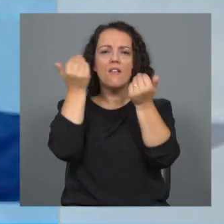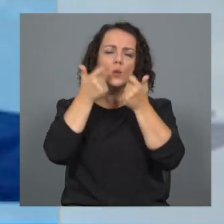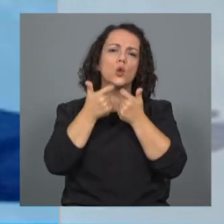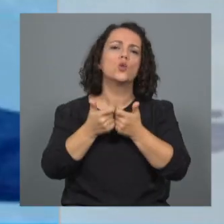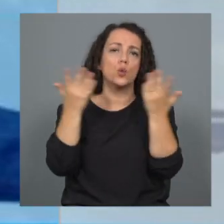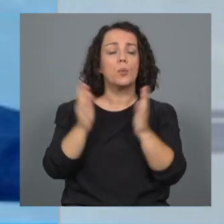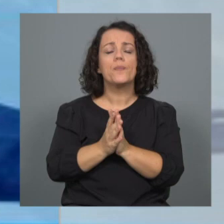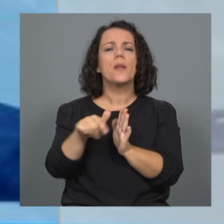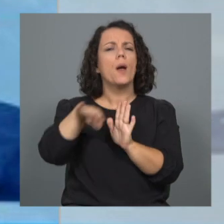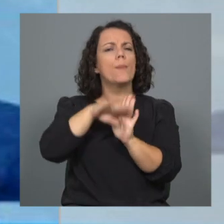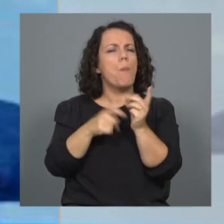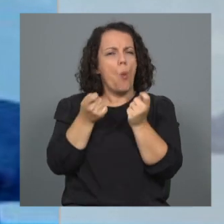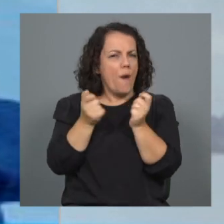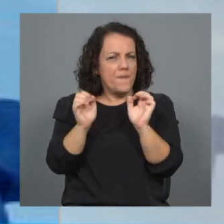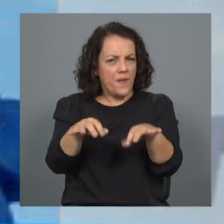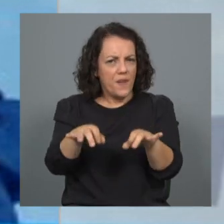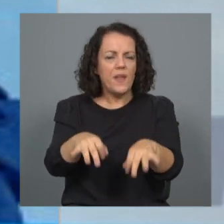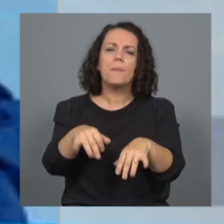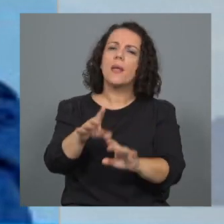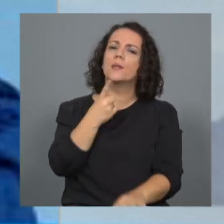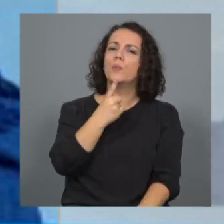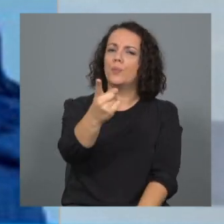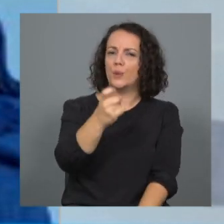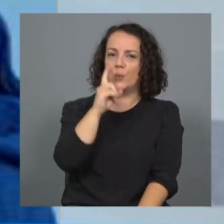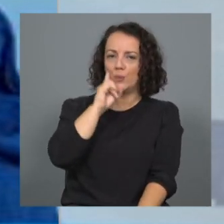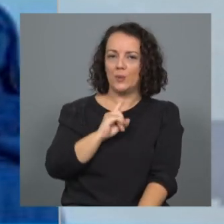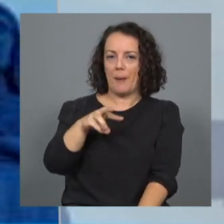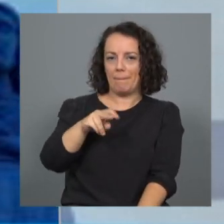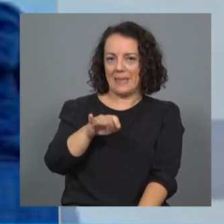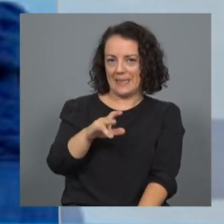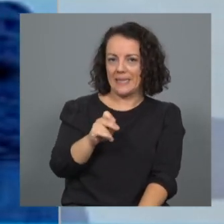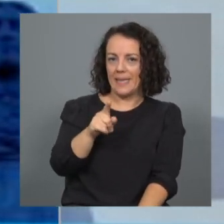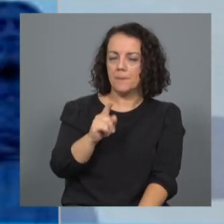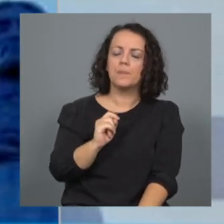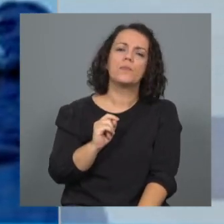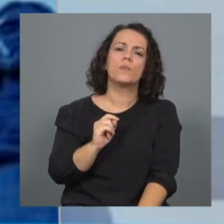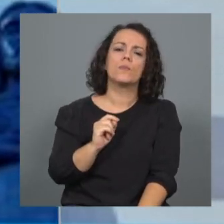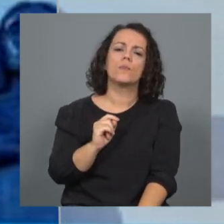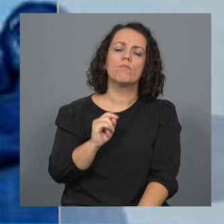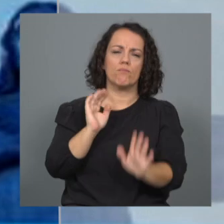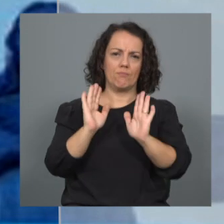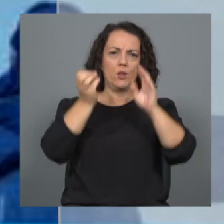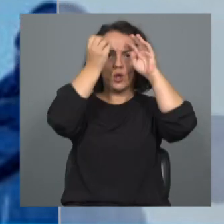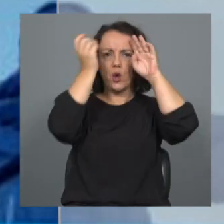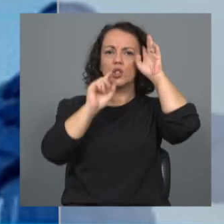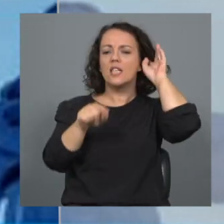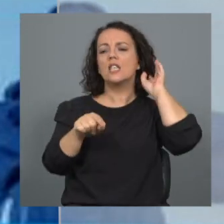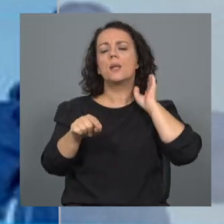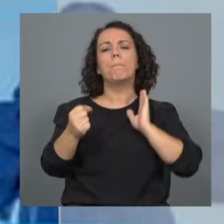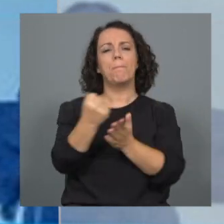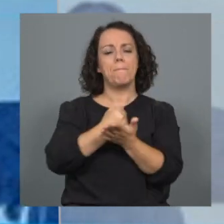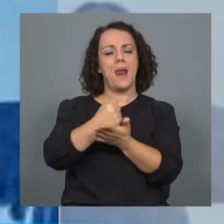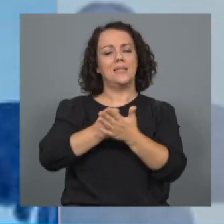Estamos quase a terminar, mas Maria do Rosário, convém não esquecer que a Praça Central não acontece